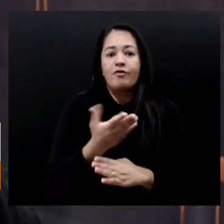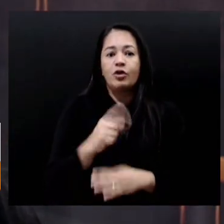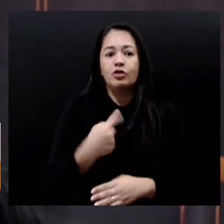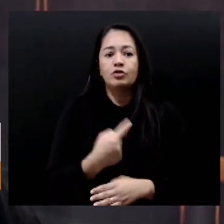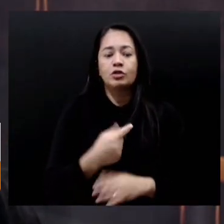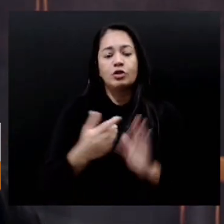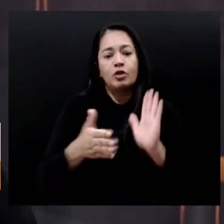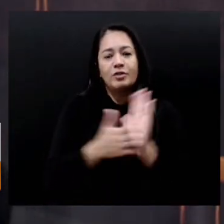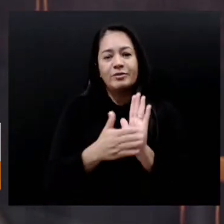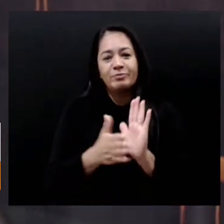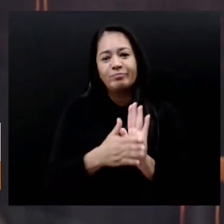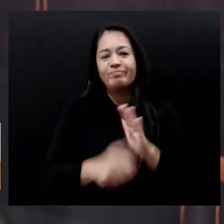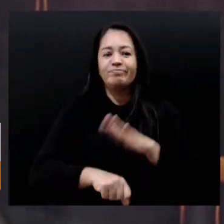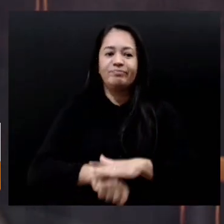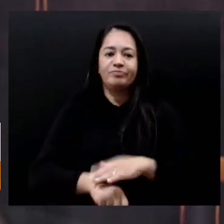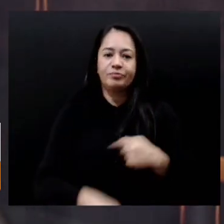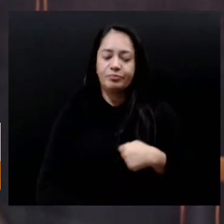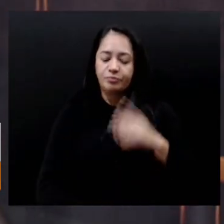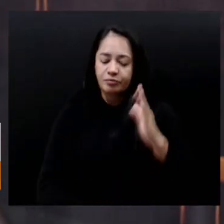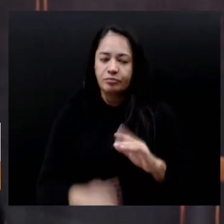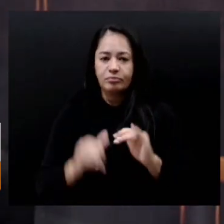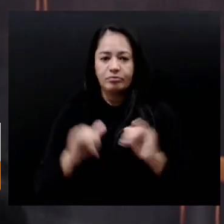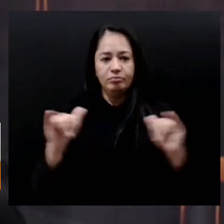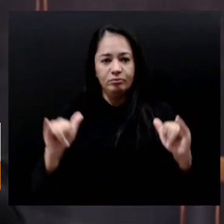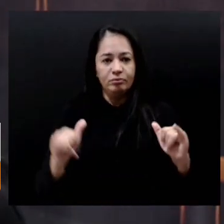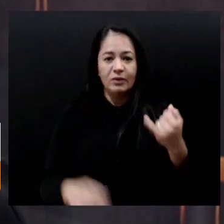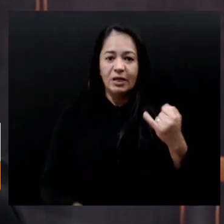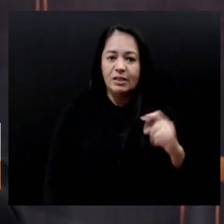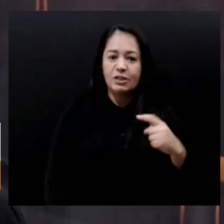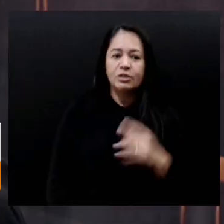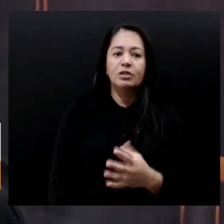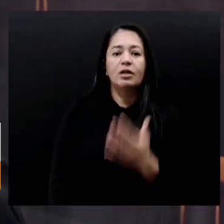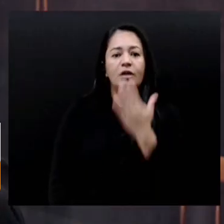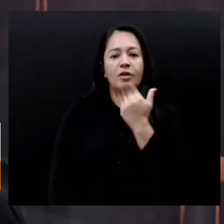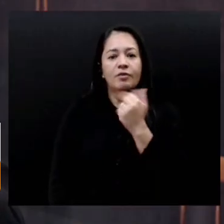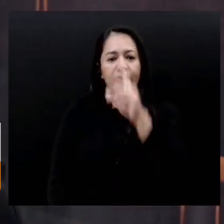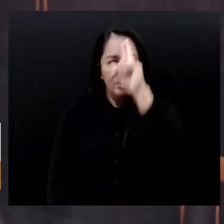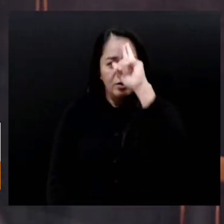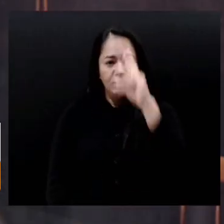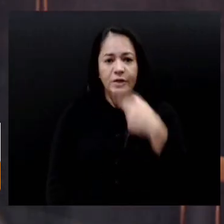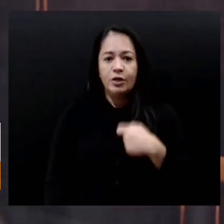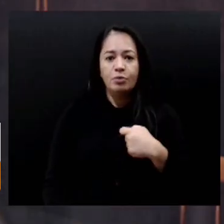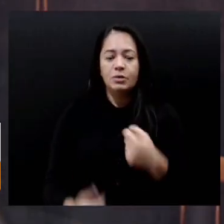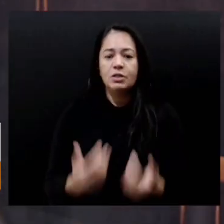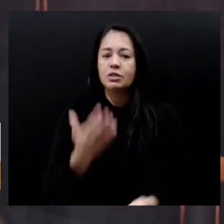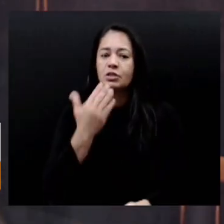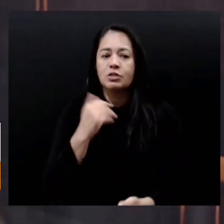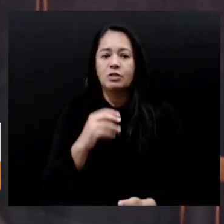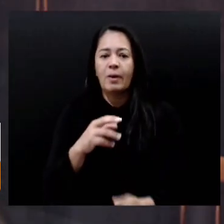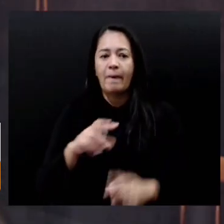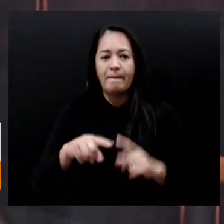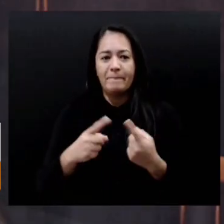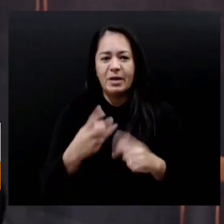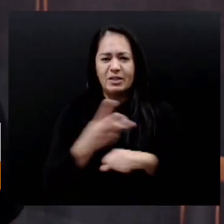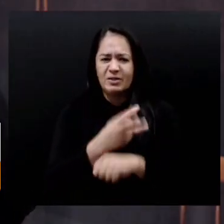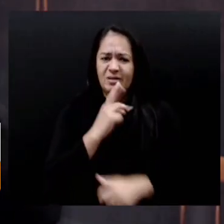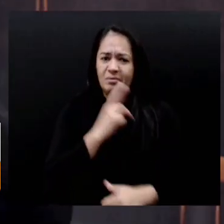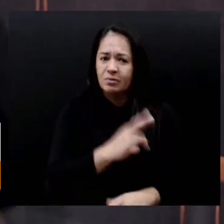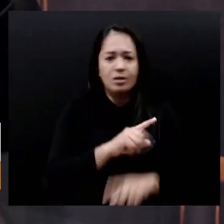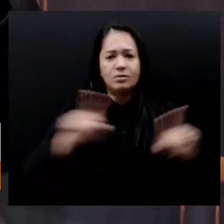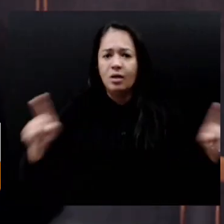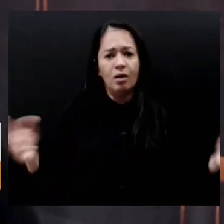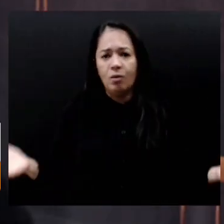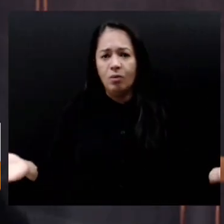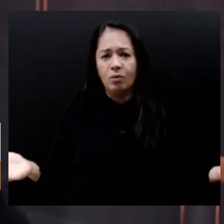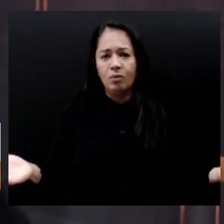Como eu estava dizendo, se a gente vai almoçar, eu teria que estar almoçando, não respondendo o WhatsApp. Então a gente fica